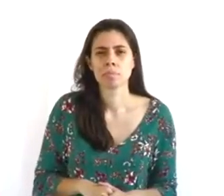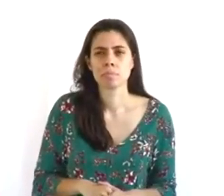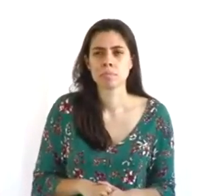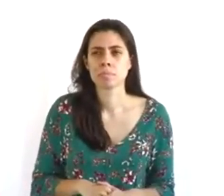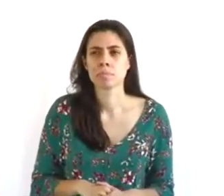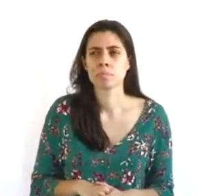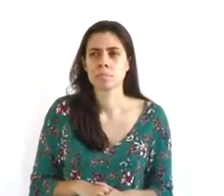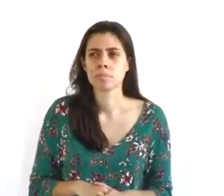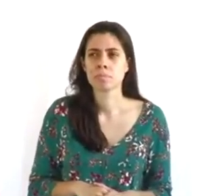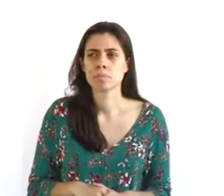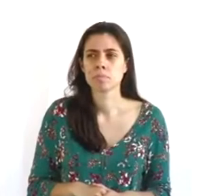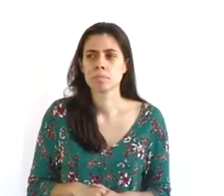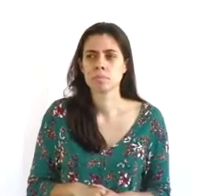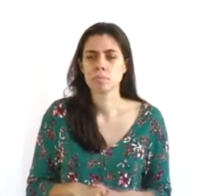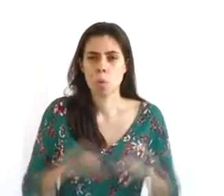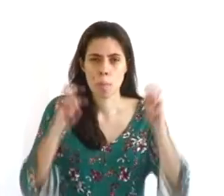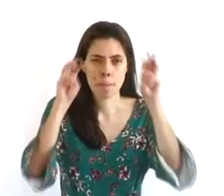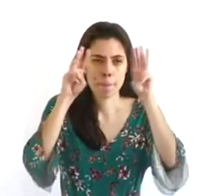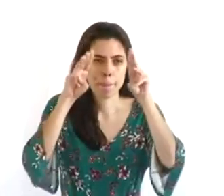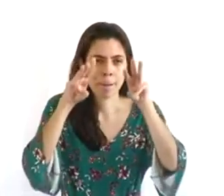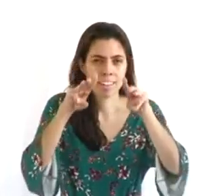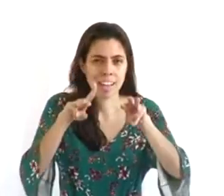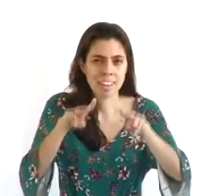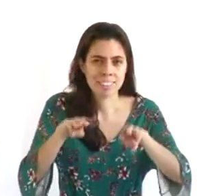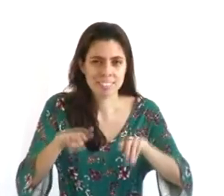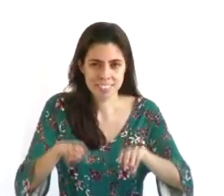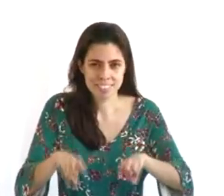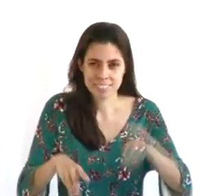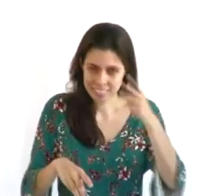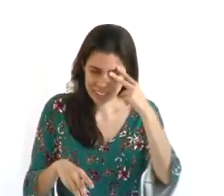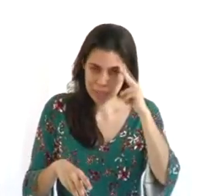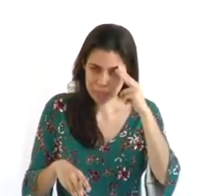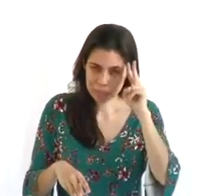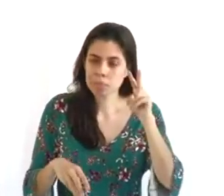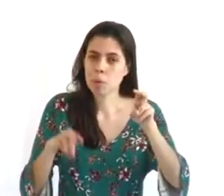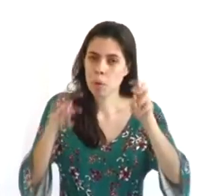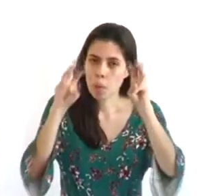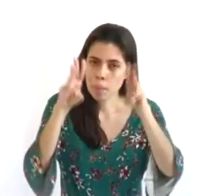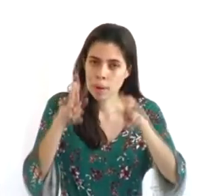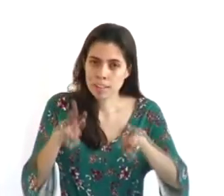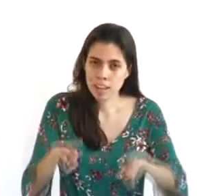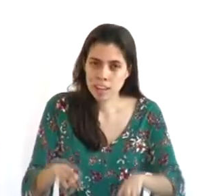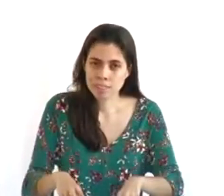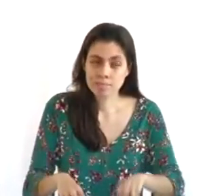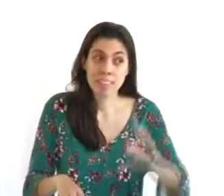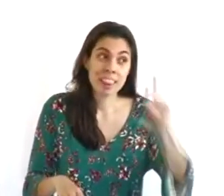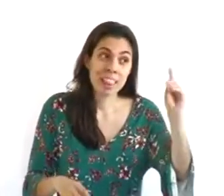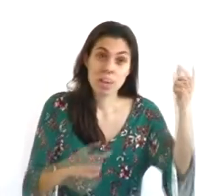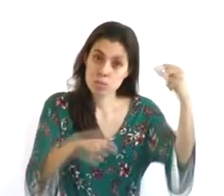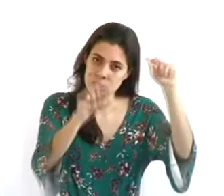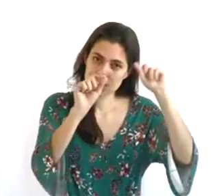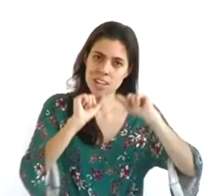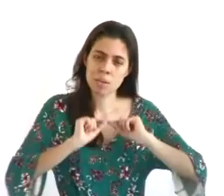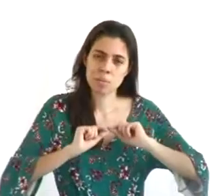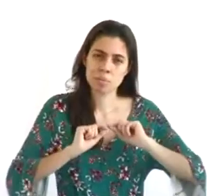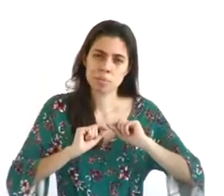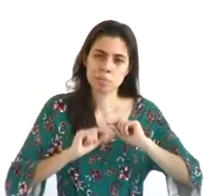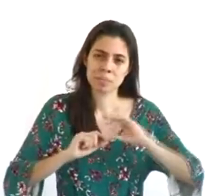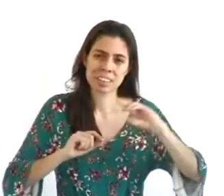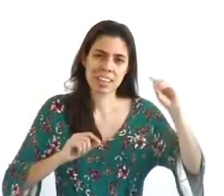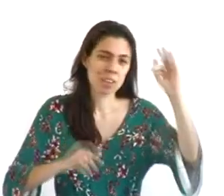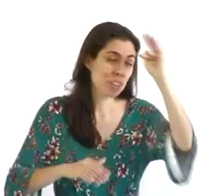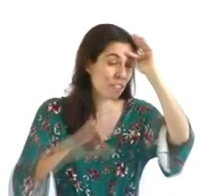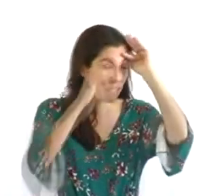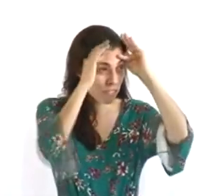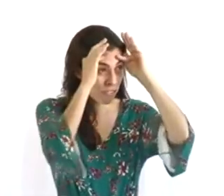lá? O maná. E o povo recolhia o maná e tinha para a sua subsistência. Deus é fiel. Eu devo render